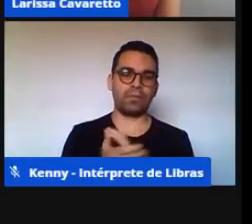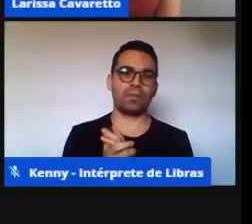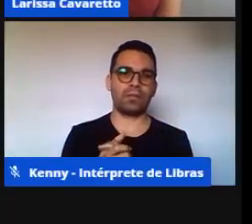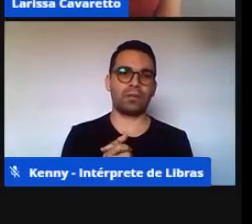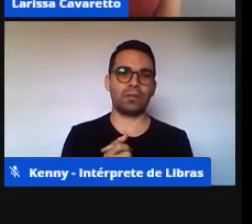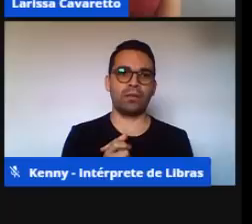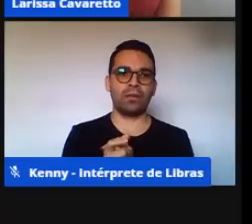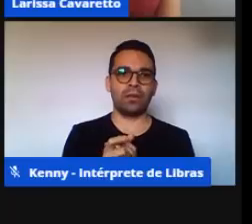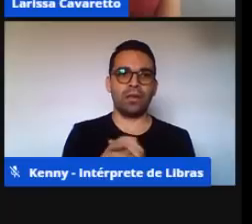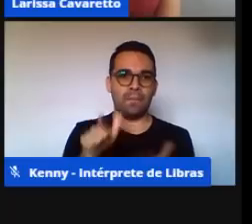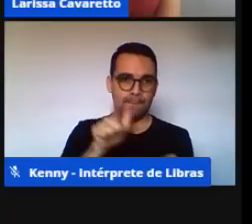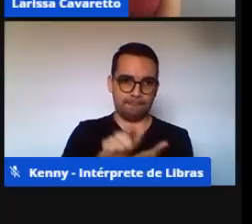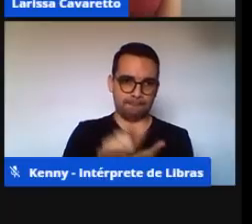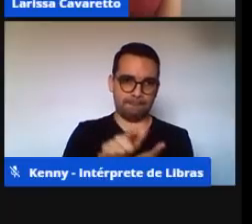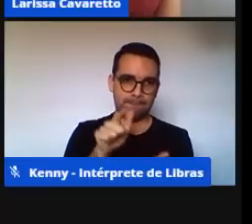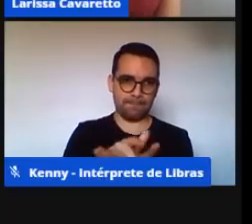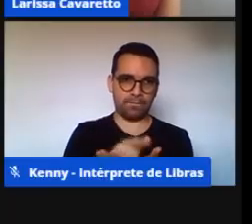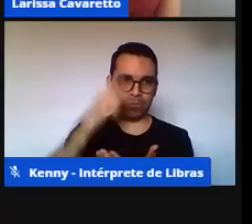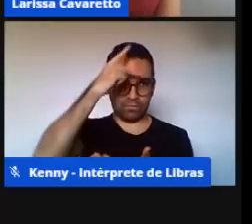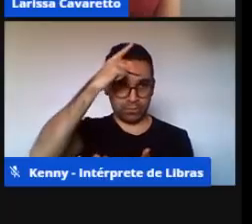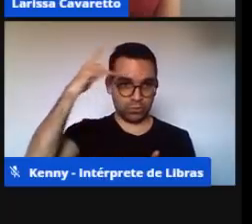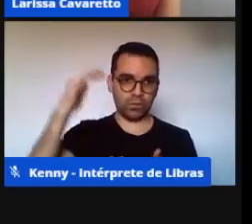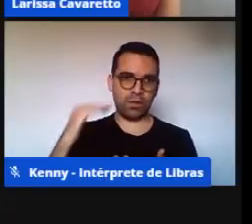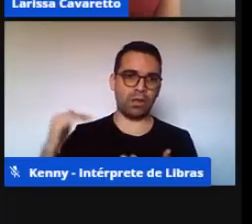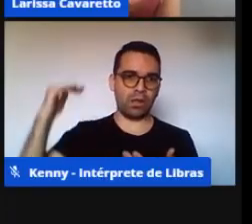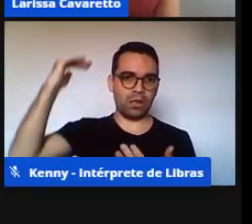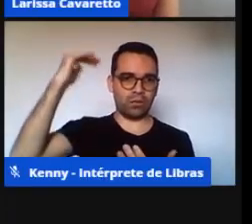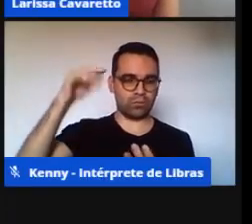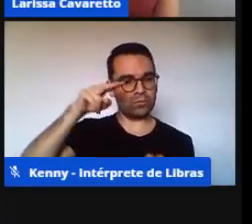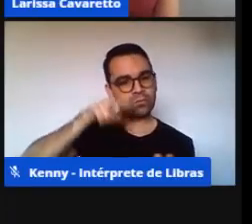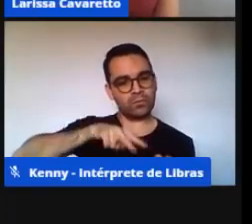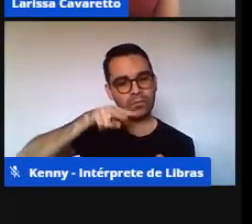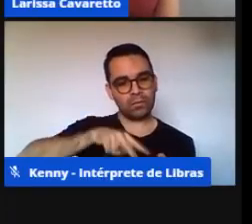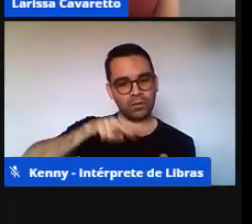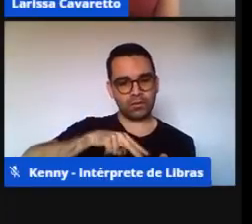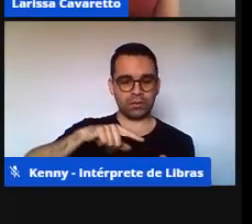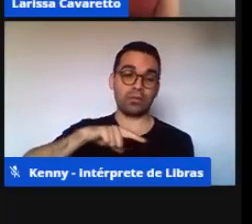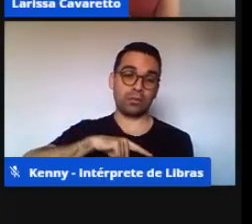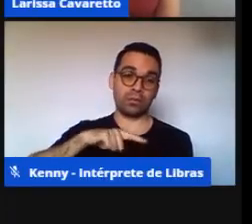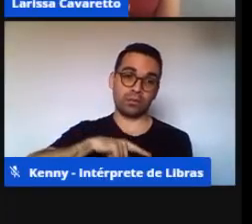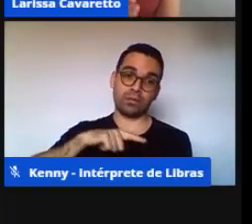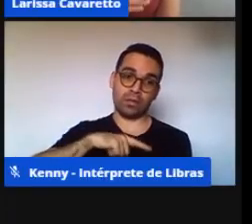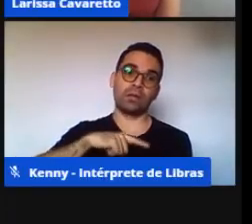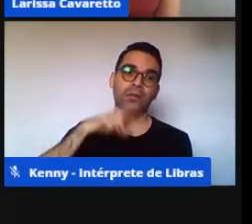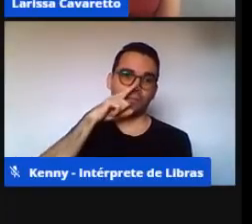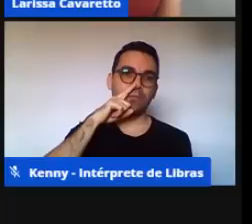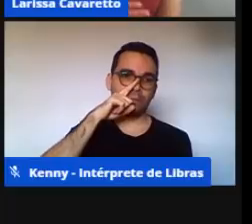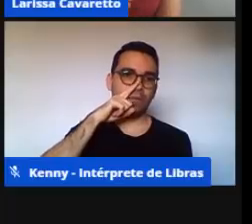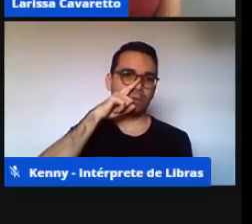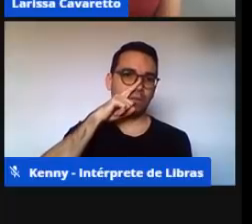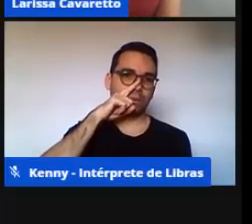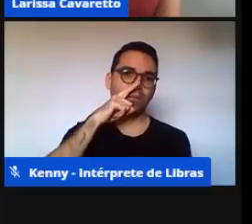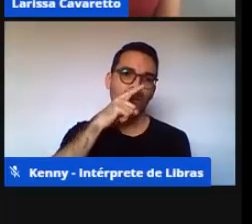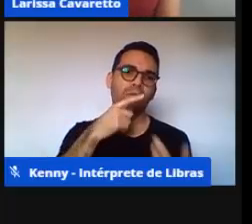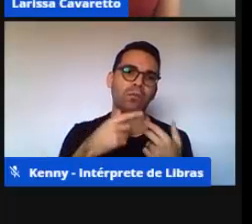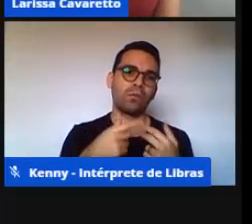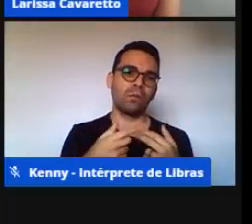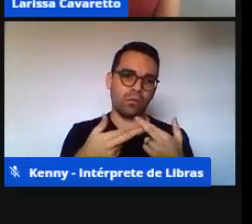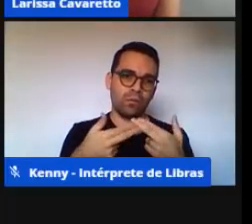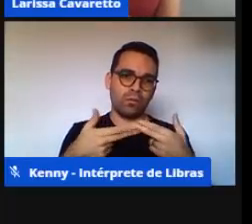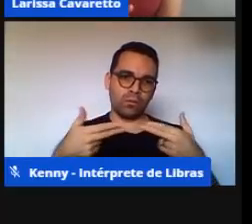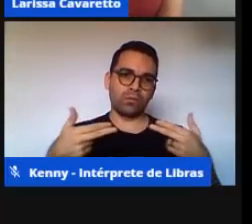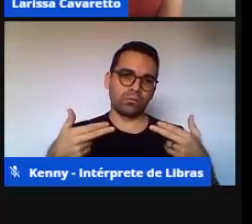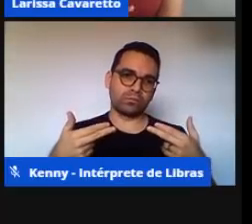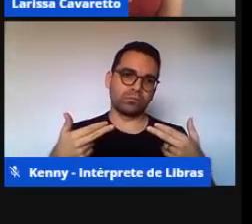E onde vai ser informado os riscos que ele corre com as aulas presenciais, bem como os benefícios. E, gente, eu queria deixar bem claro para vocês que os